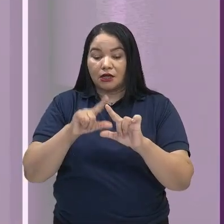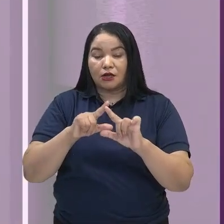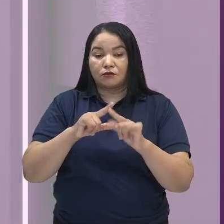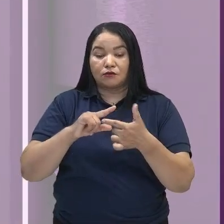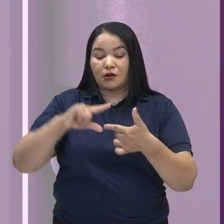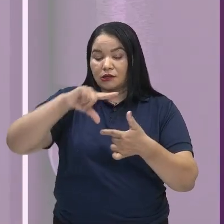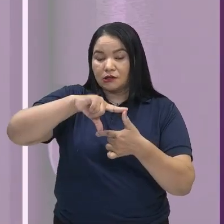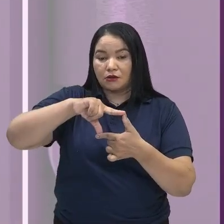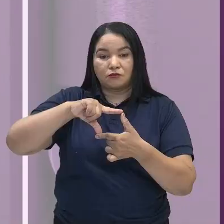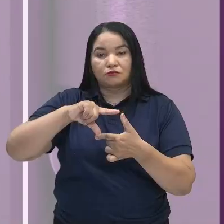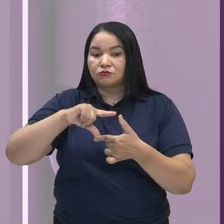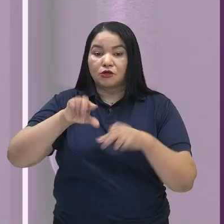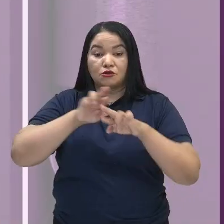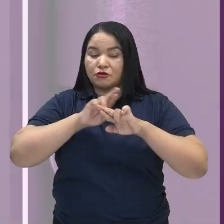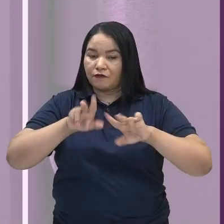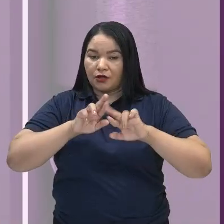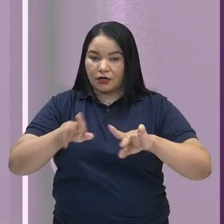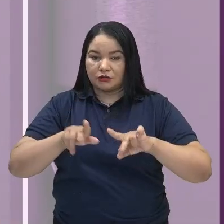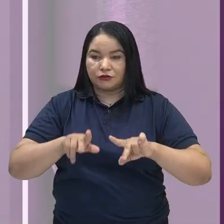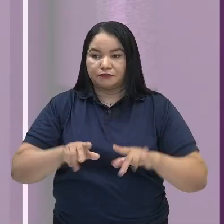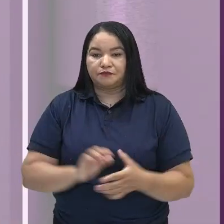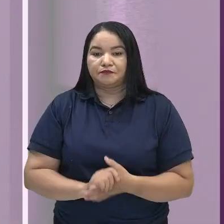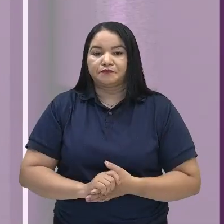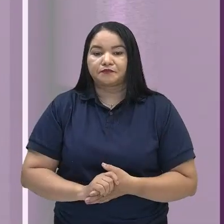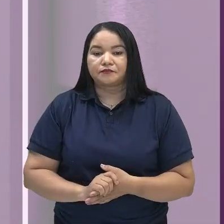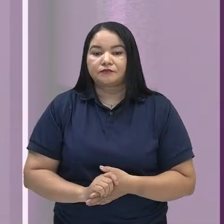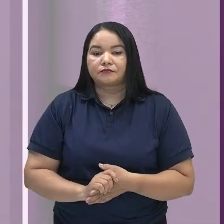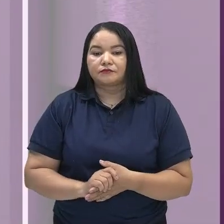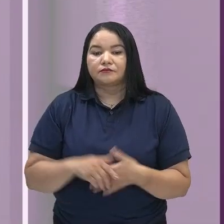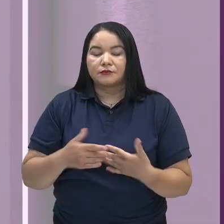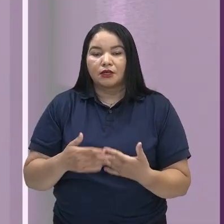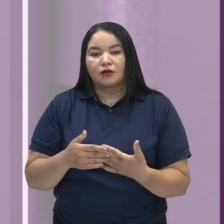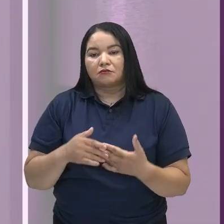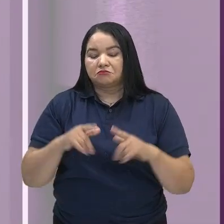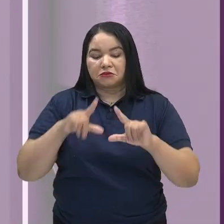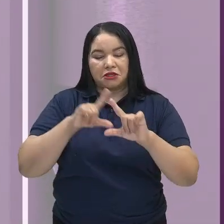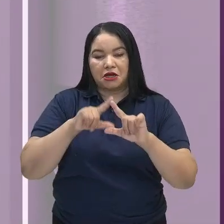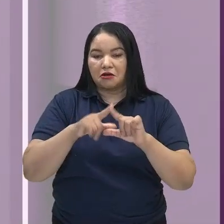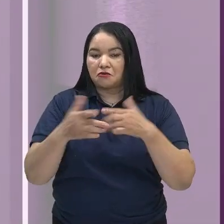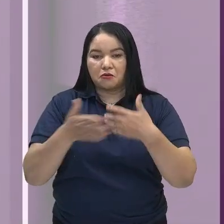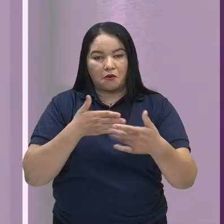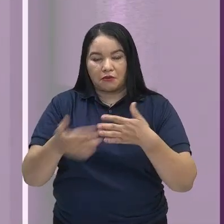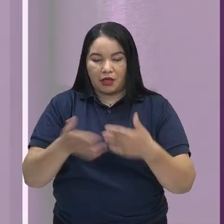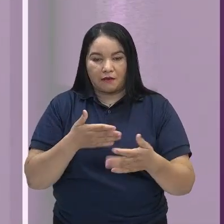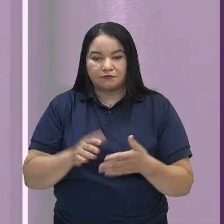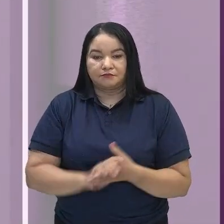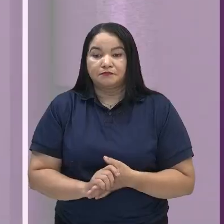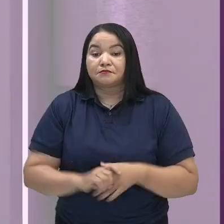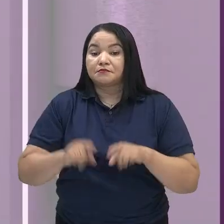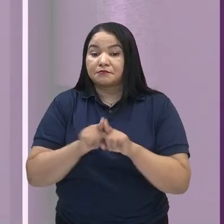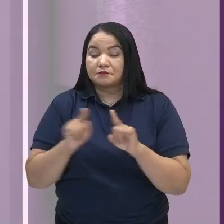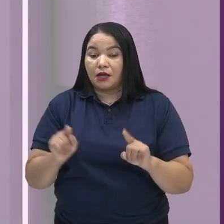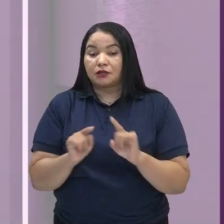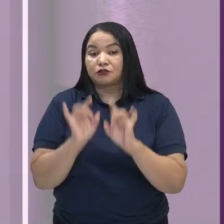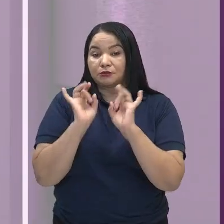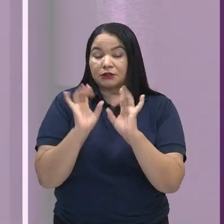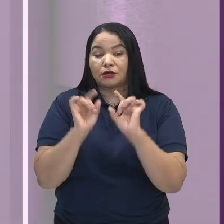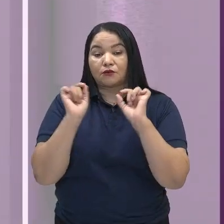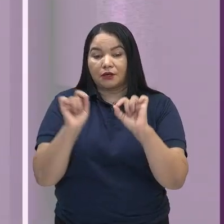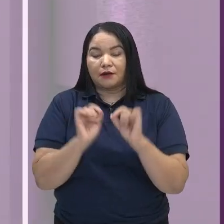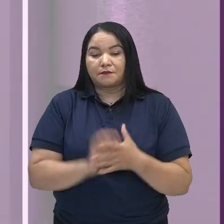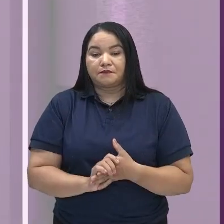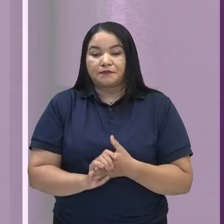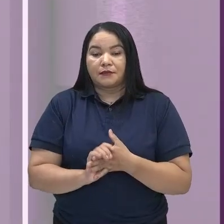triângulos retângulos, tá bom? Não representavam um triângulo retângulo, seria um triângulo qualquer. Bom, mas é especial, essa questão que a gente fez,